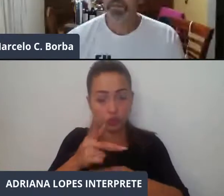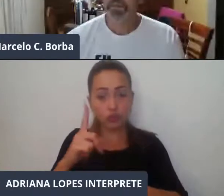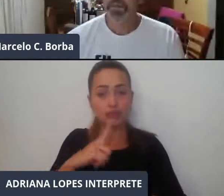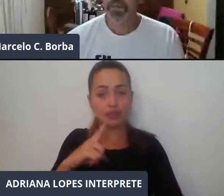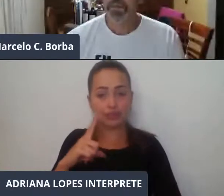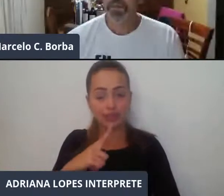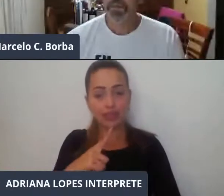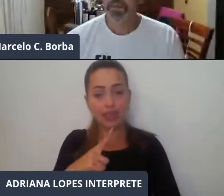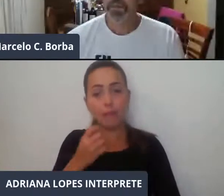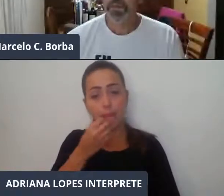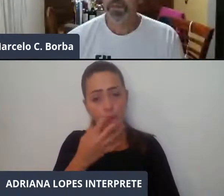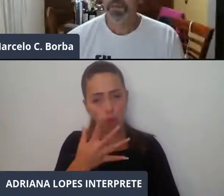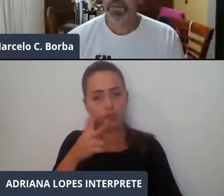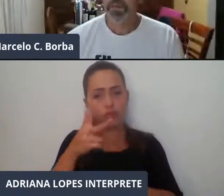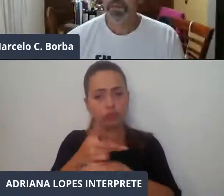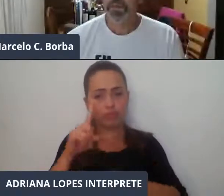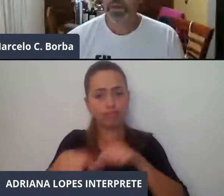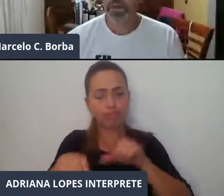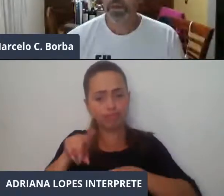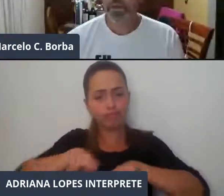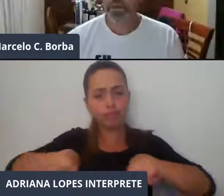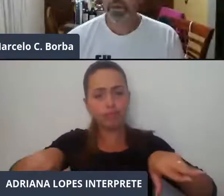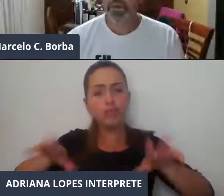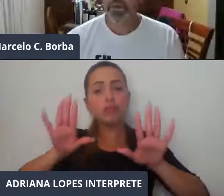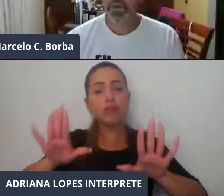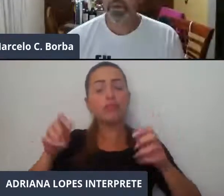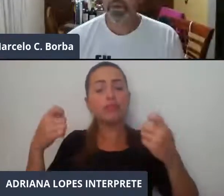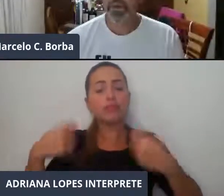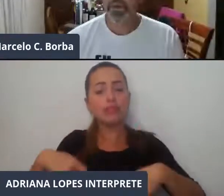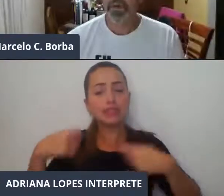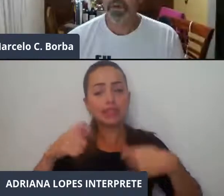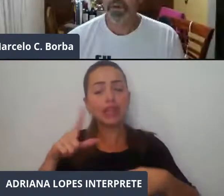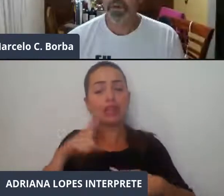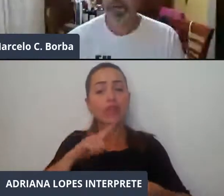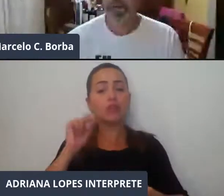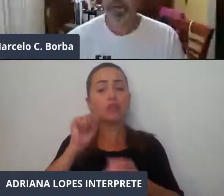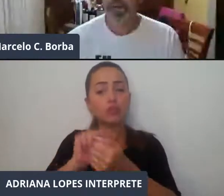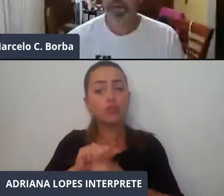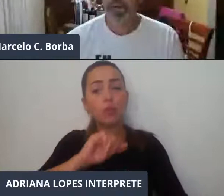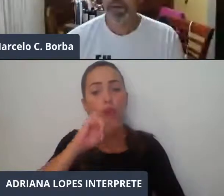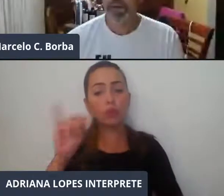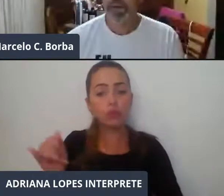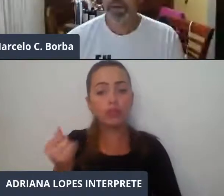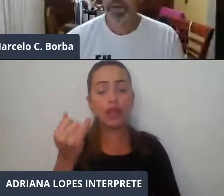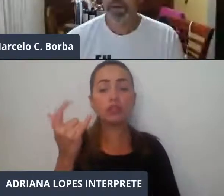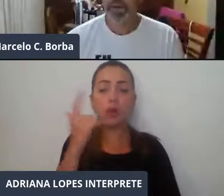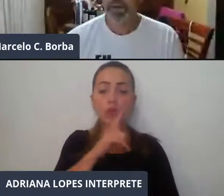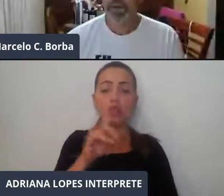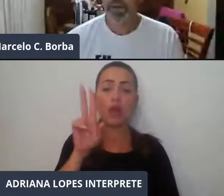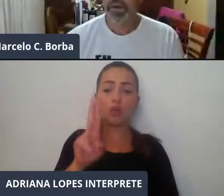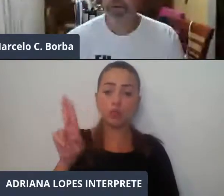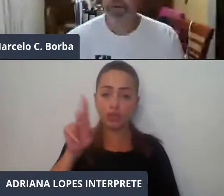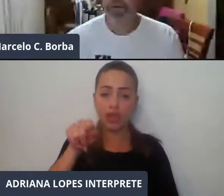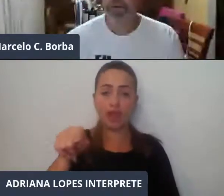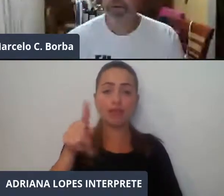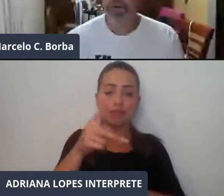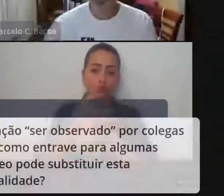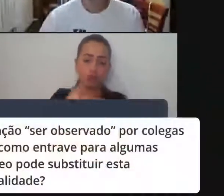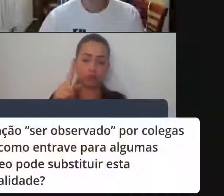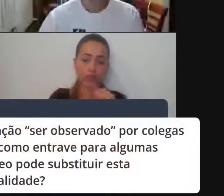além de termos bons vídeos, nós temos que ter um bom conjunto de oportunidades para se usar esses vídeos, né?